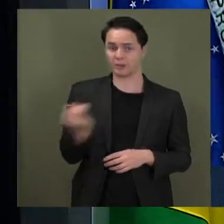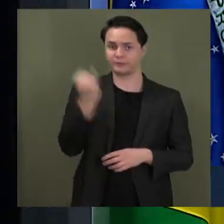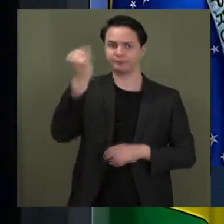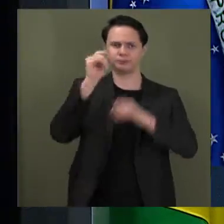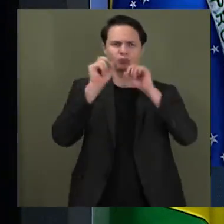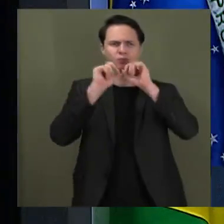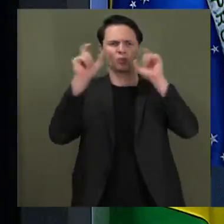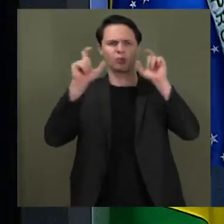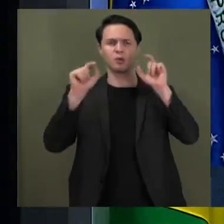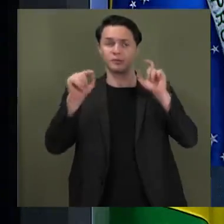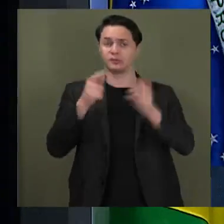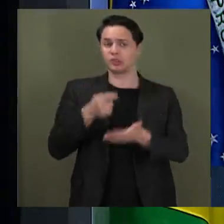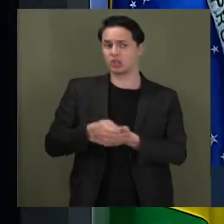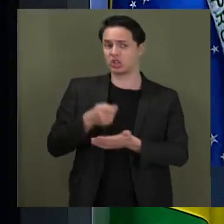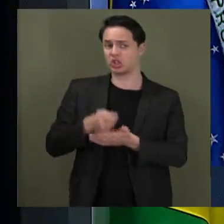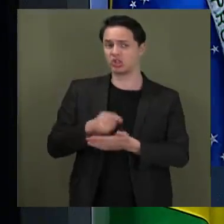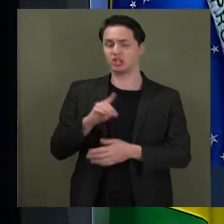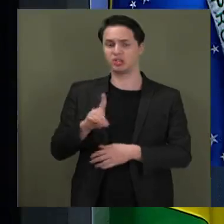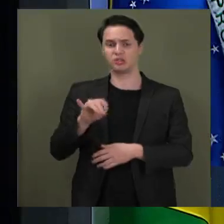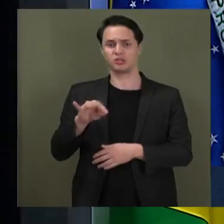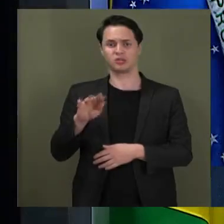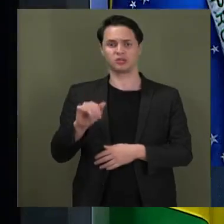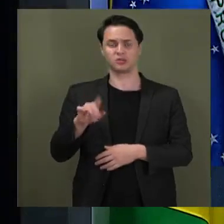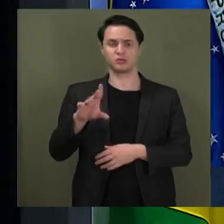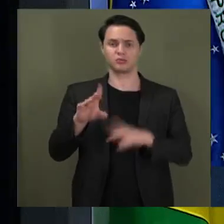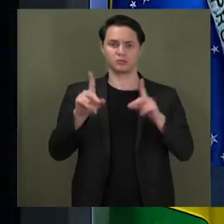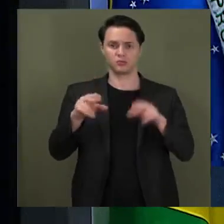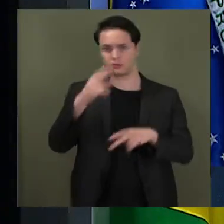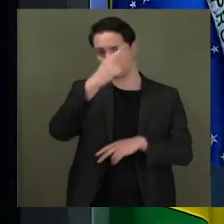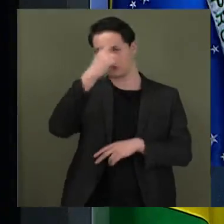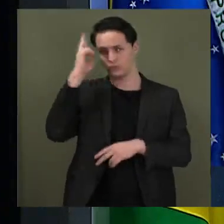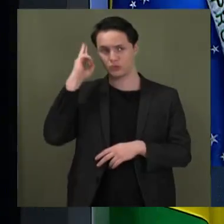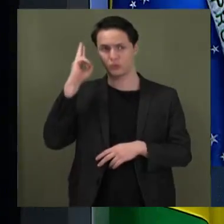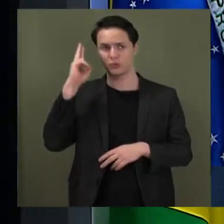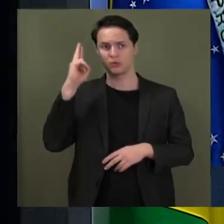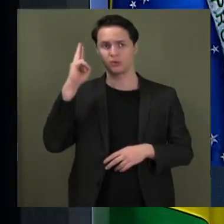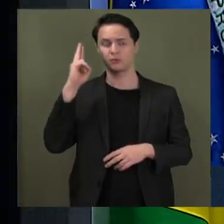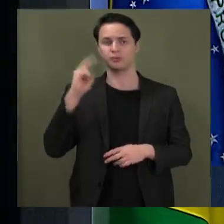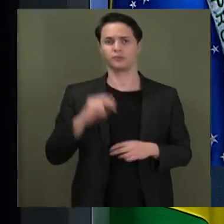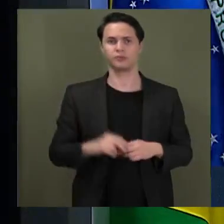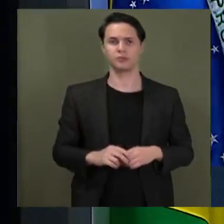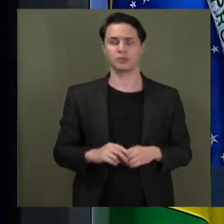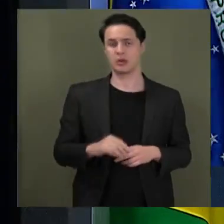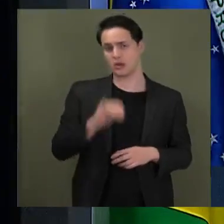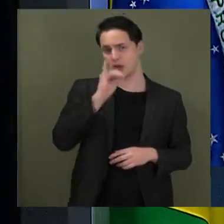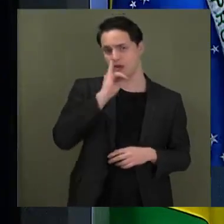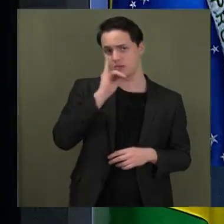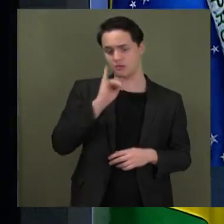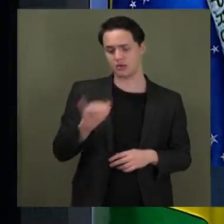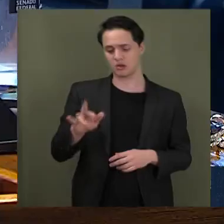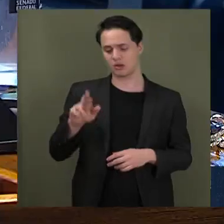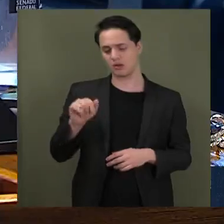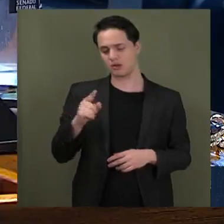só em ditaduras, como a Rússia, senadora Damares, como o Irã,